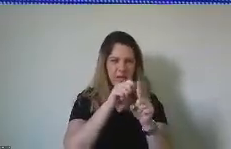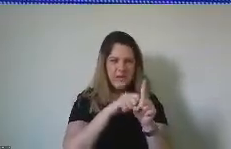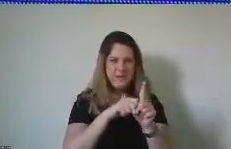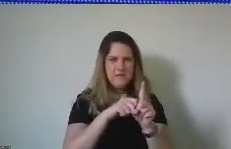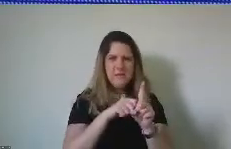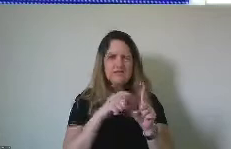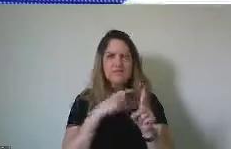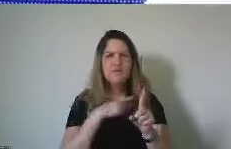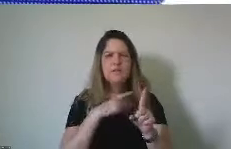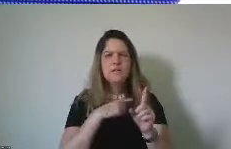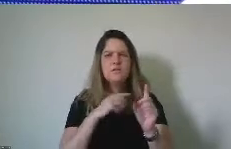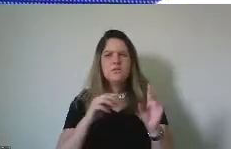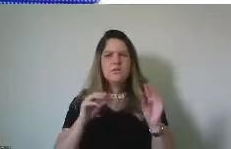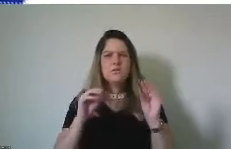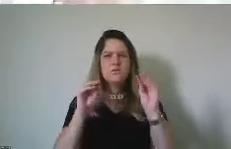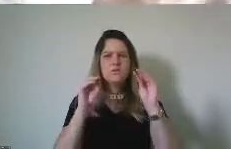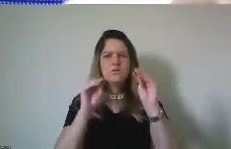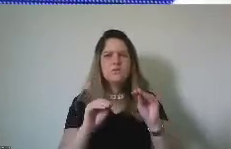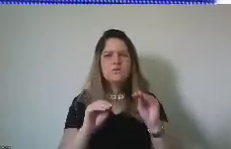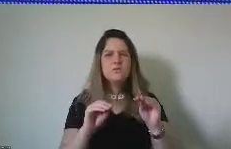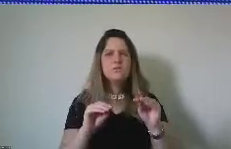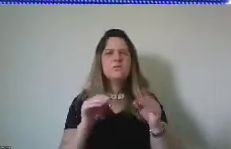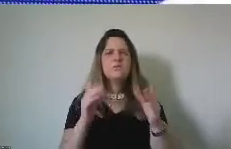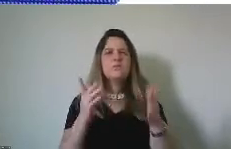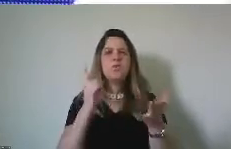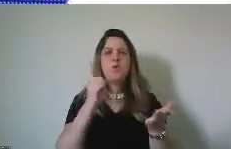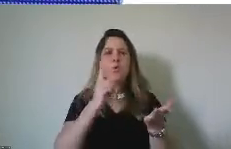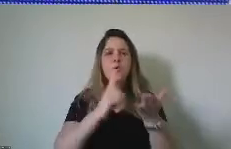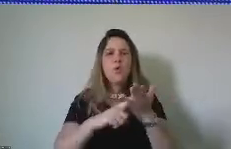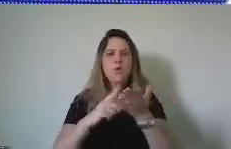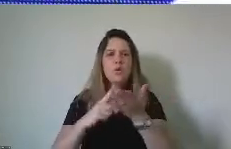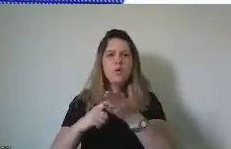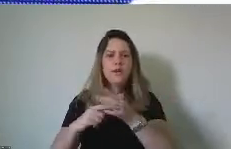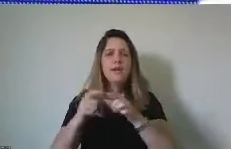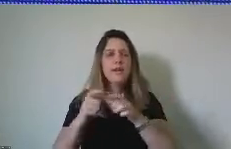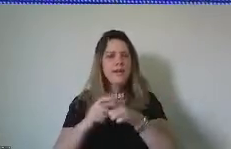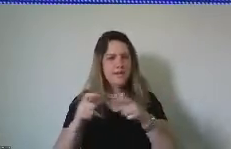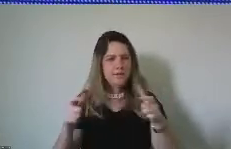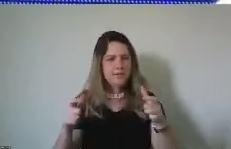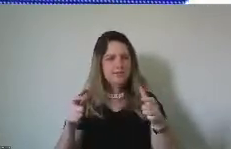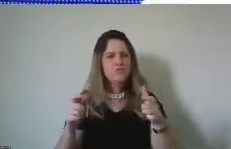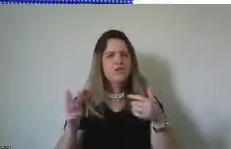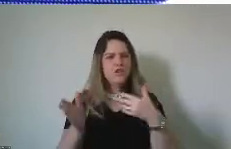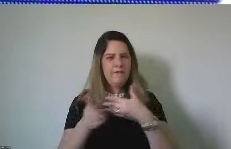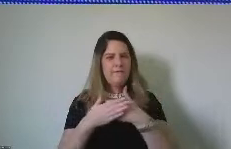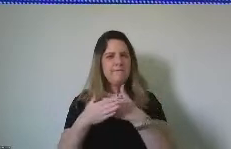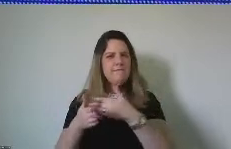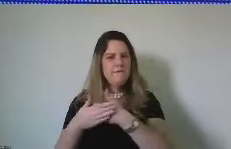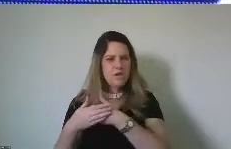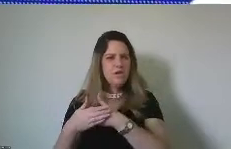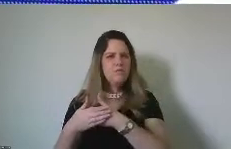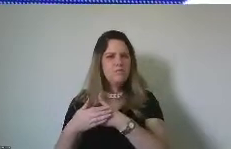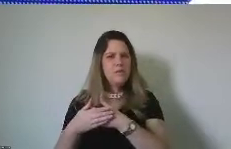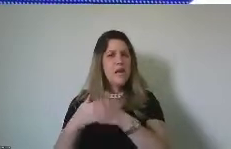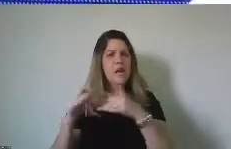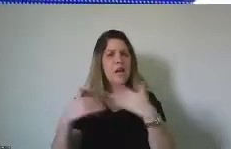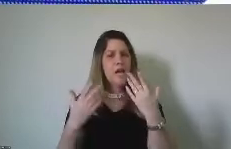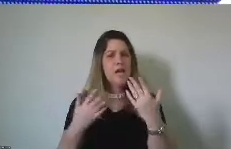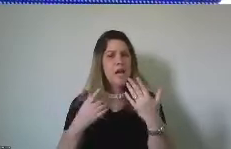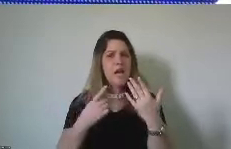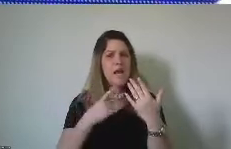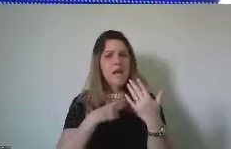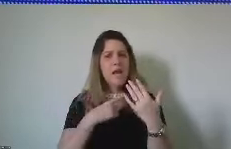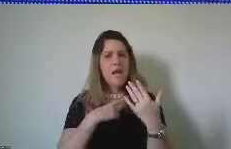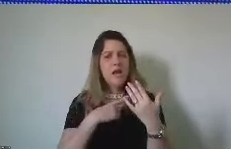quando entra no leilão a gente já entra com contratos A grande maioria já fechados então aí a gente tem